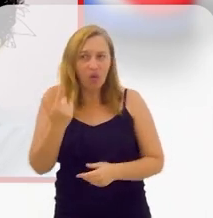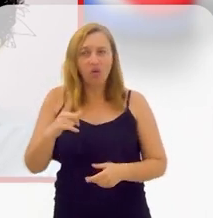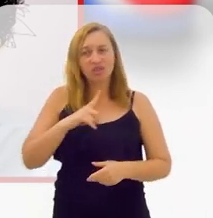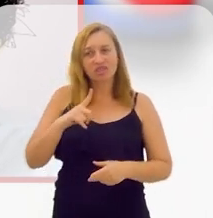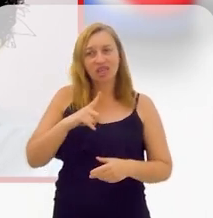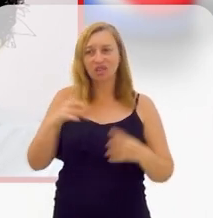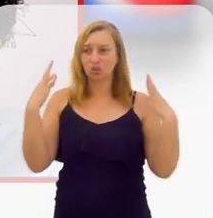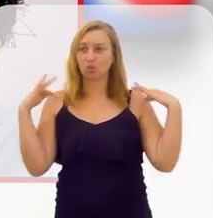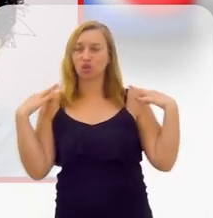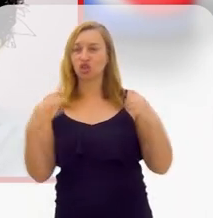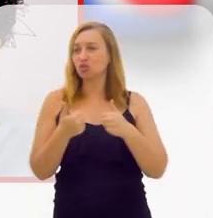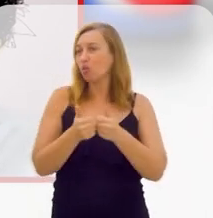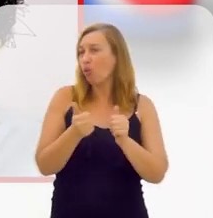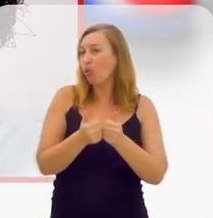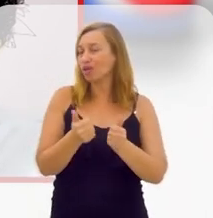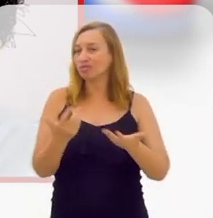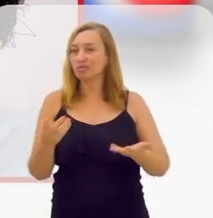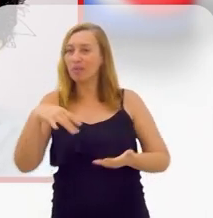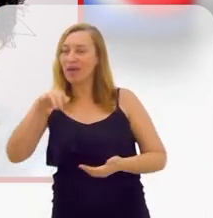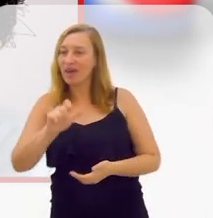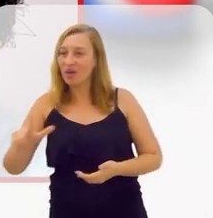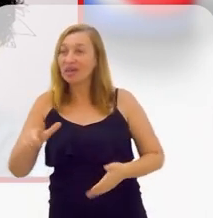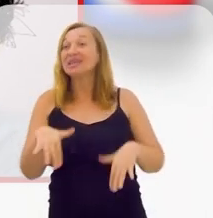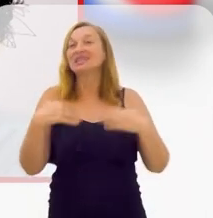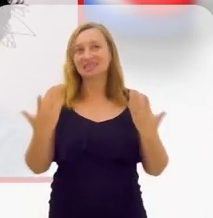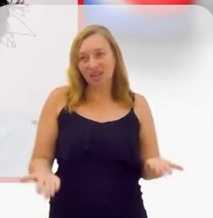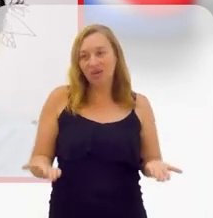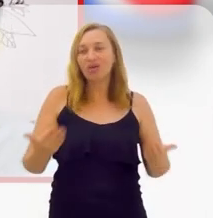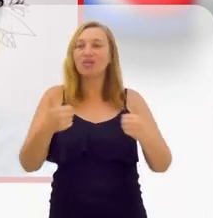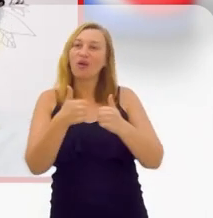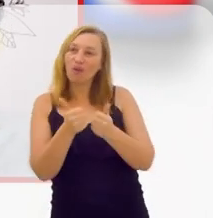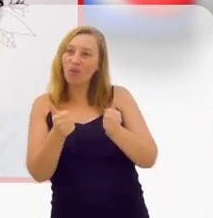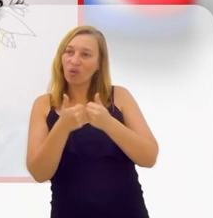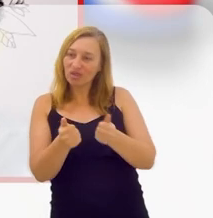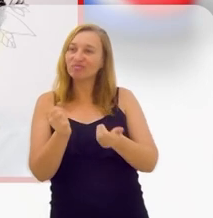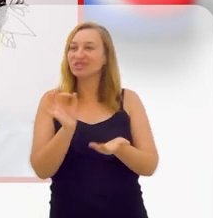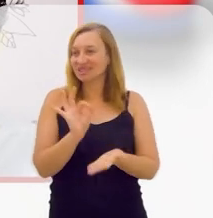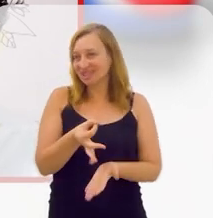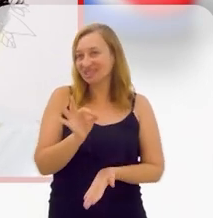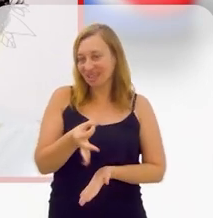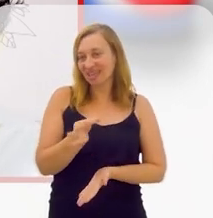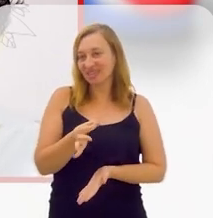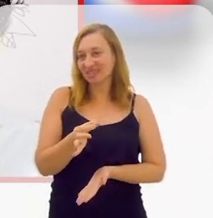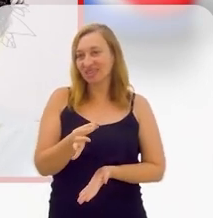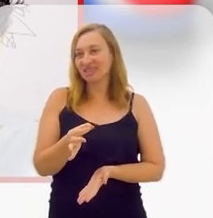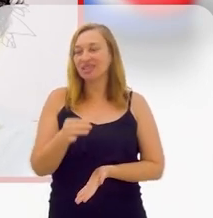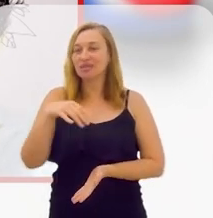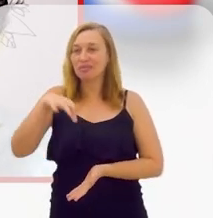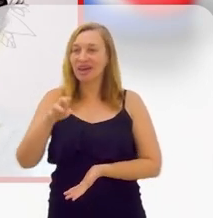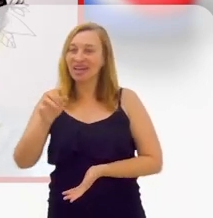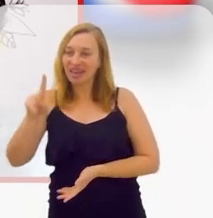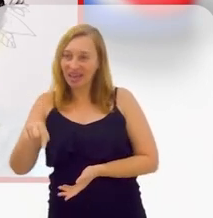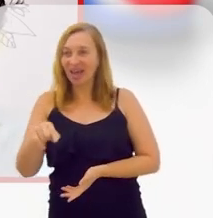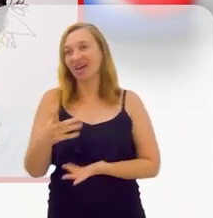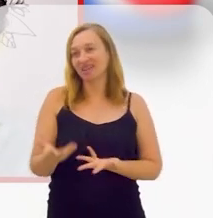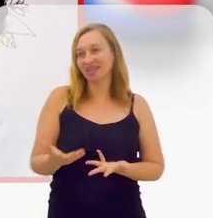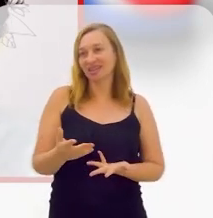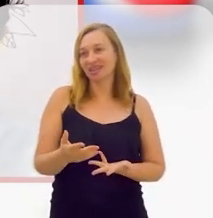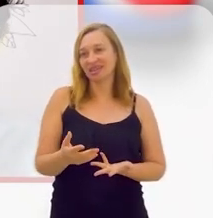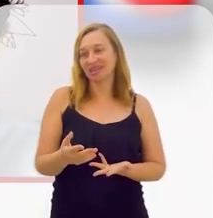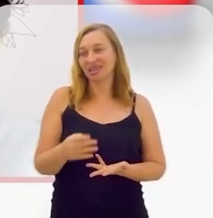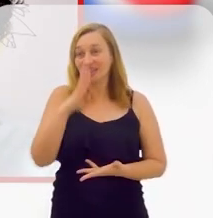normal ou em algum ônibus turístico para pontos turísticos, Mabel? Não, então, é o ônibus mesmo de Maricá para